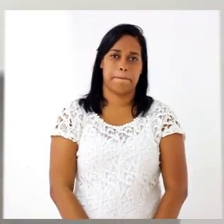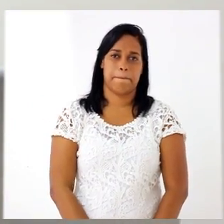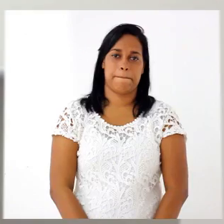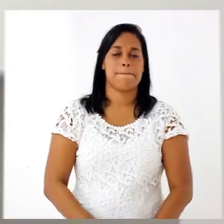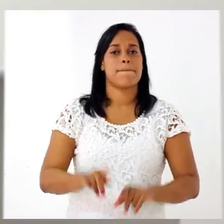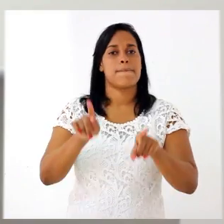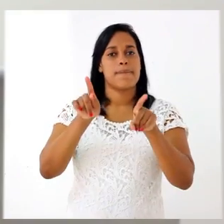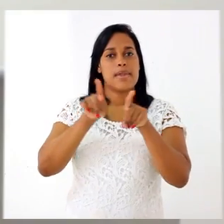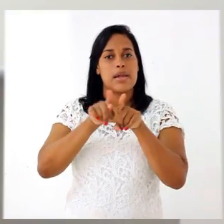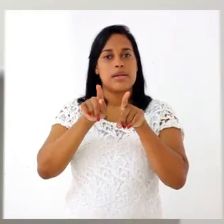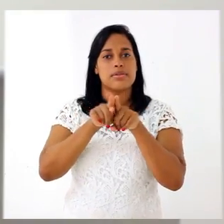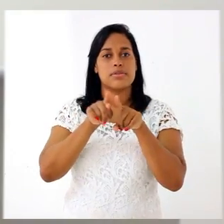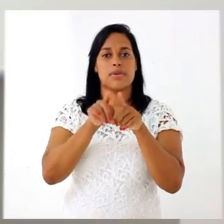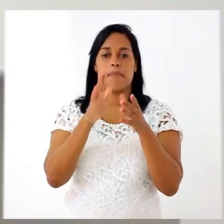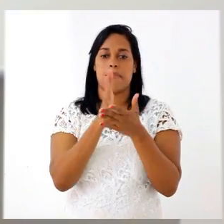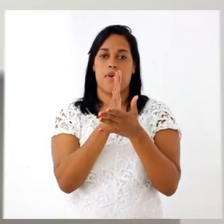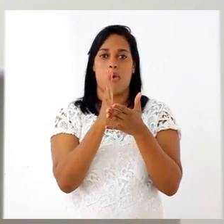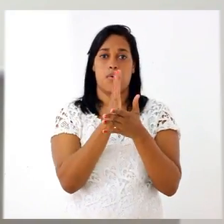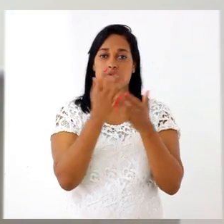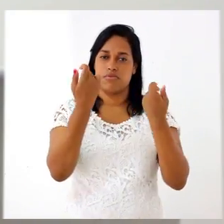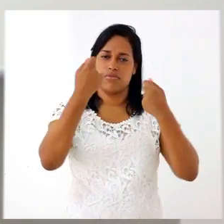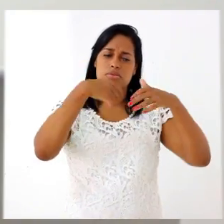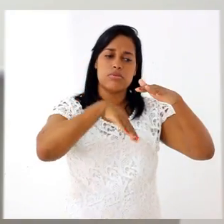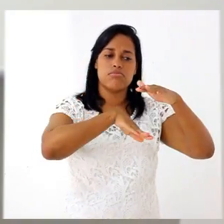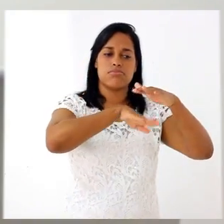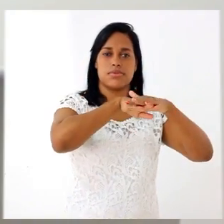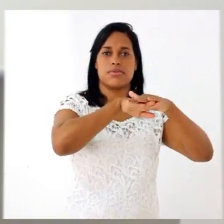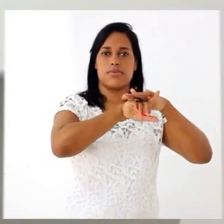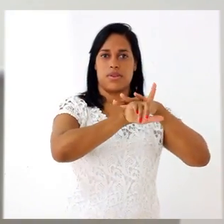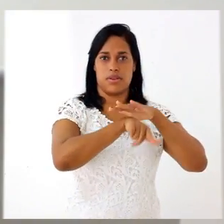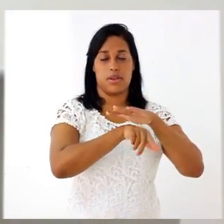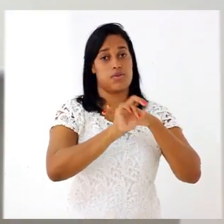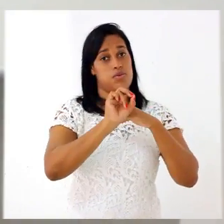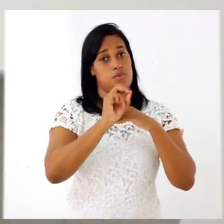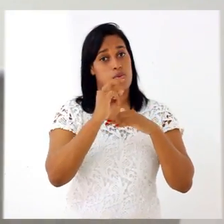Os atributos podem ser também armazenados ou